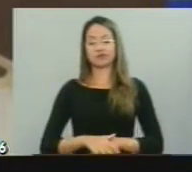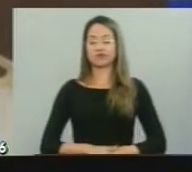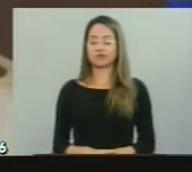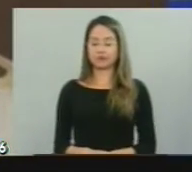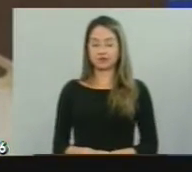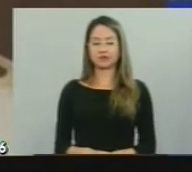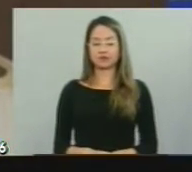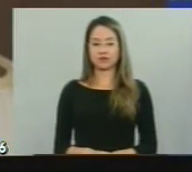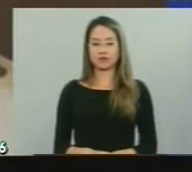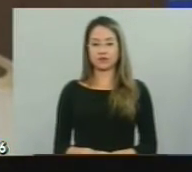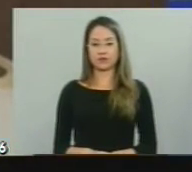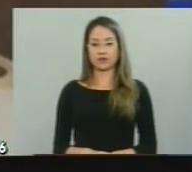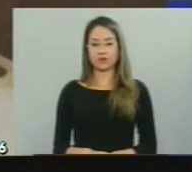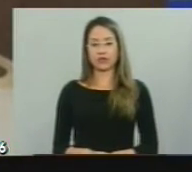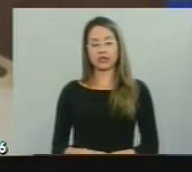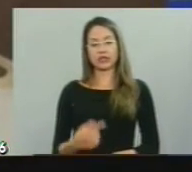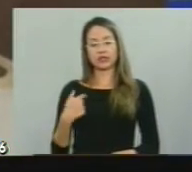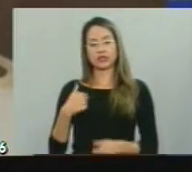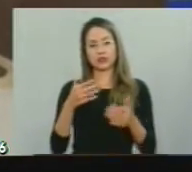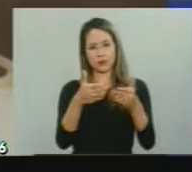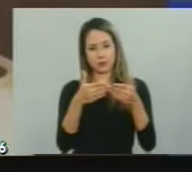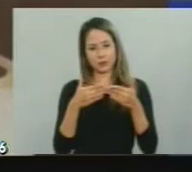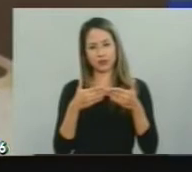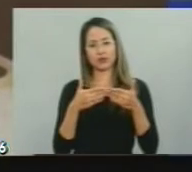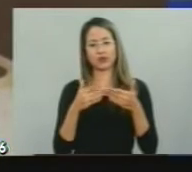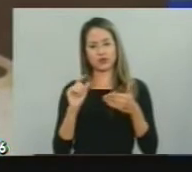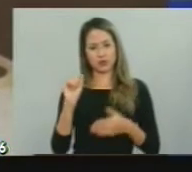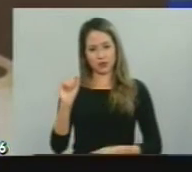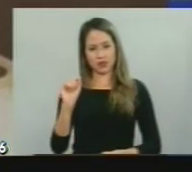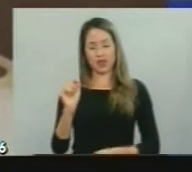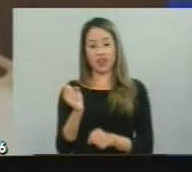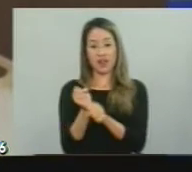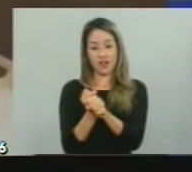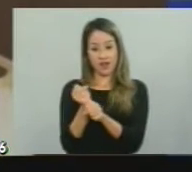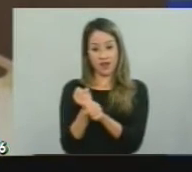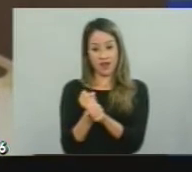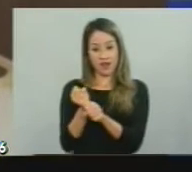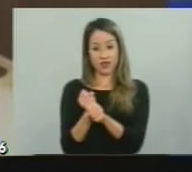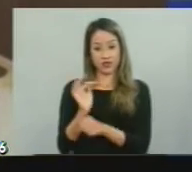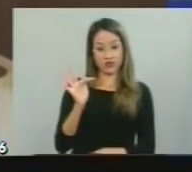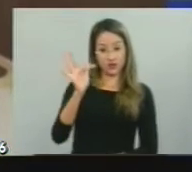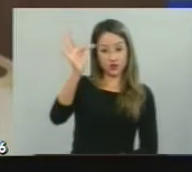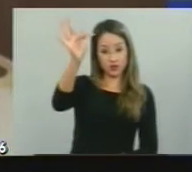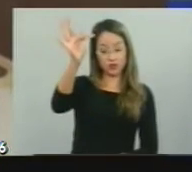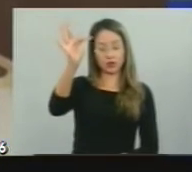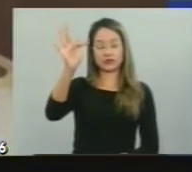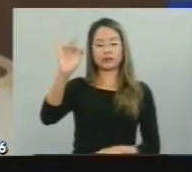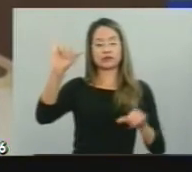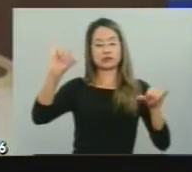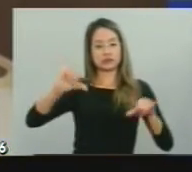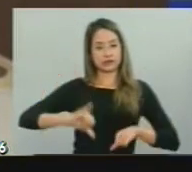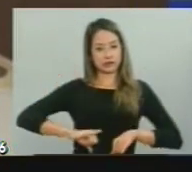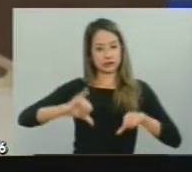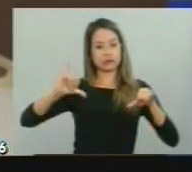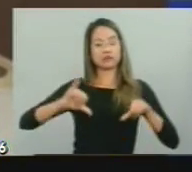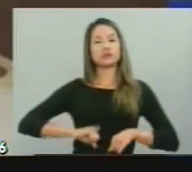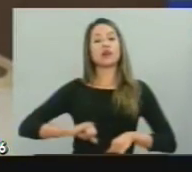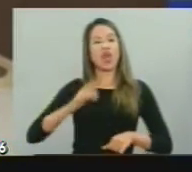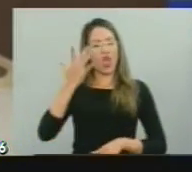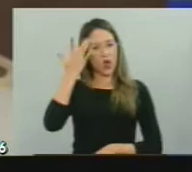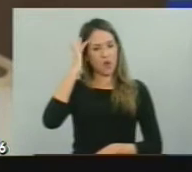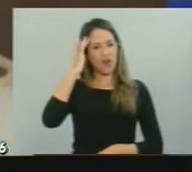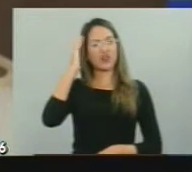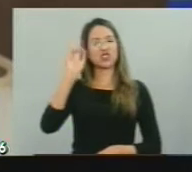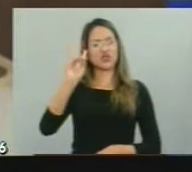fazendo um apelo. Os anos que virão serão anos muito duros, sobretudo